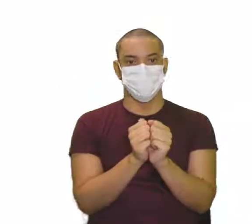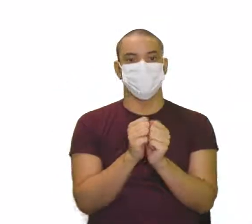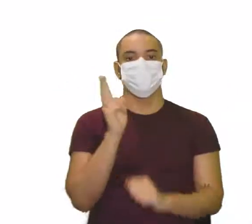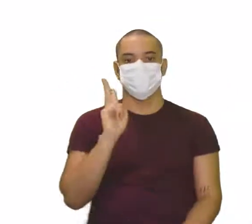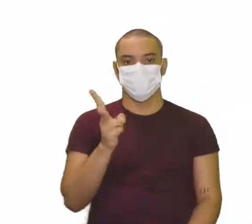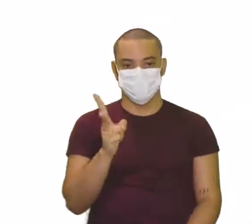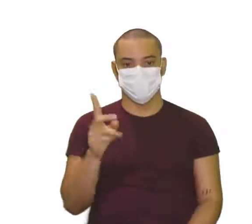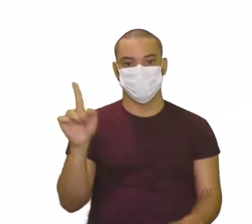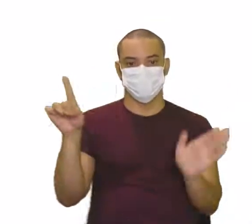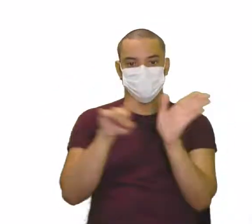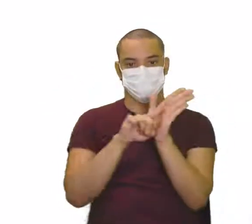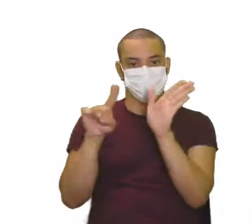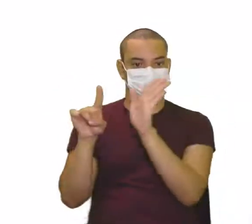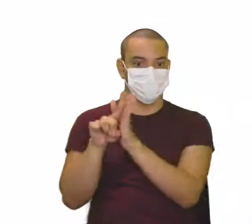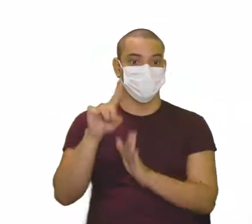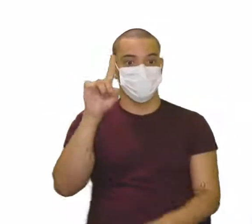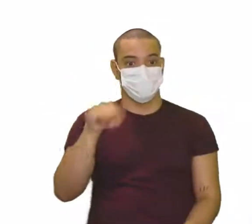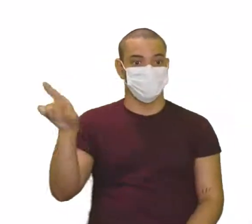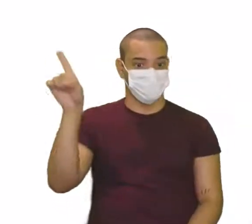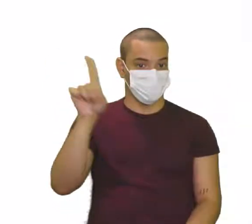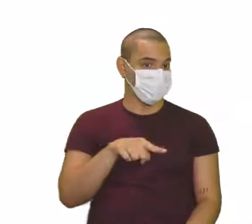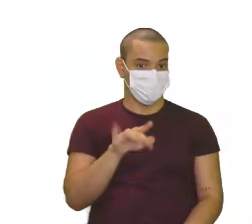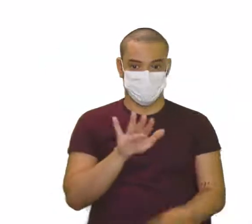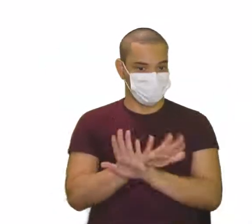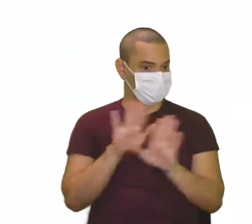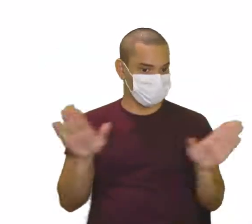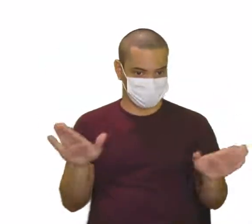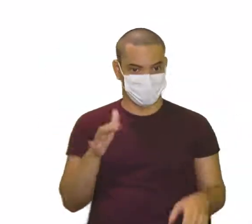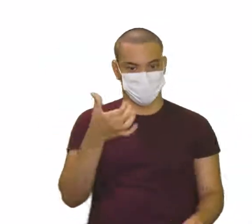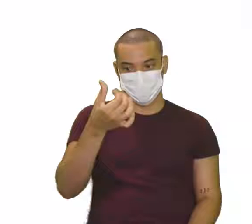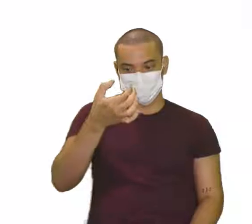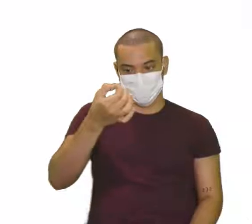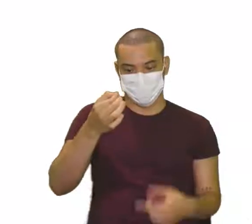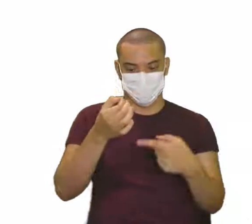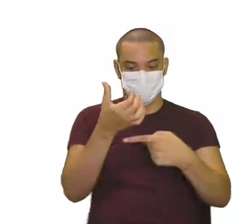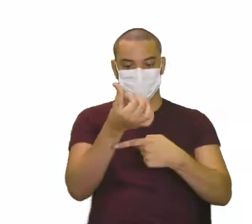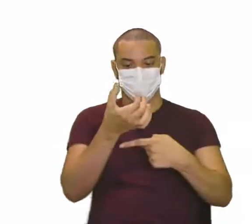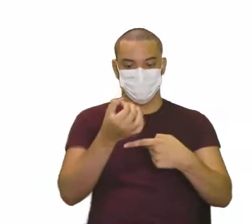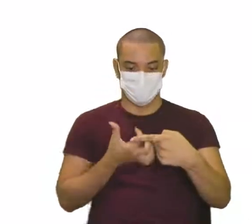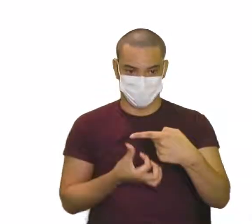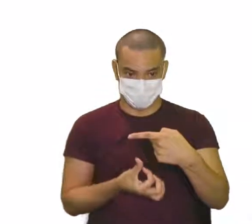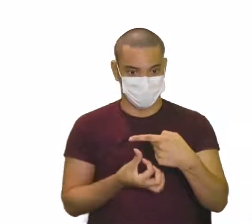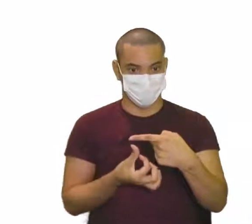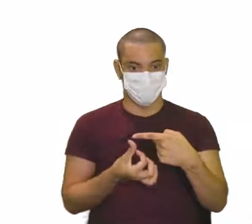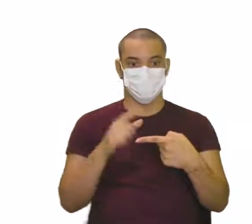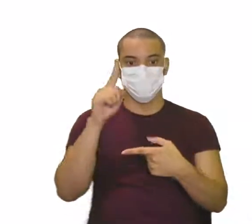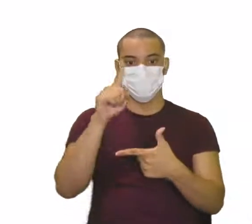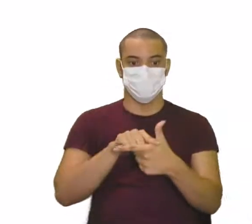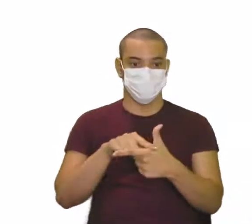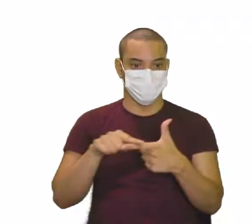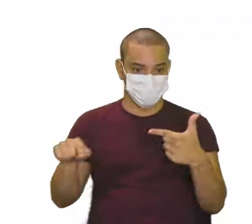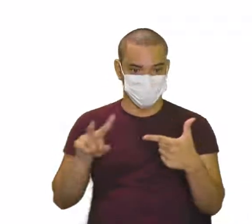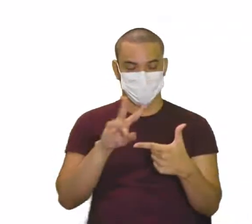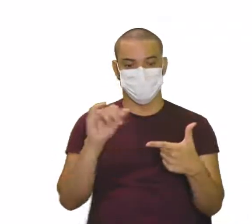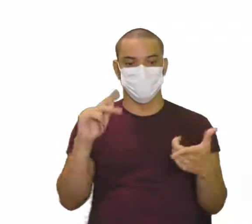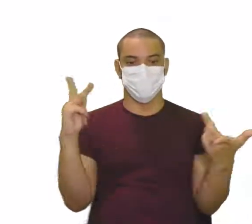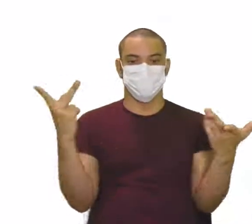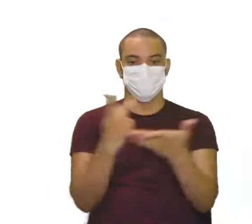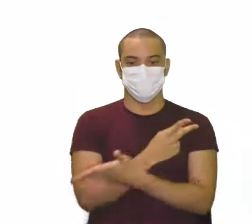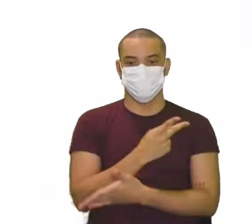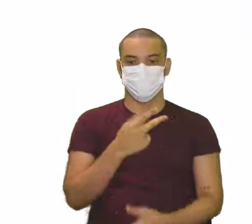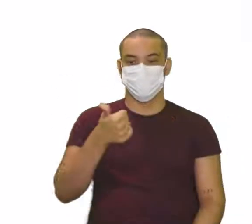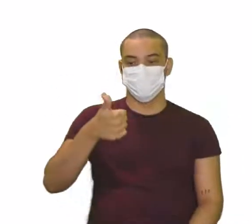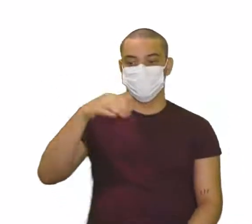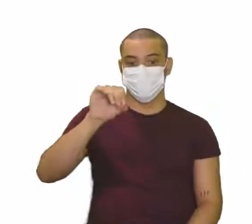expoente, mais com menos aqui nesse caso, olha só, vai dar 0, né? 10 elevado a 0, 1. E nós dividimos aqui, nesse caso eu vou